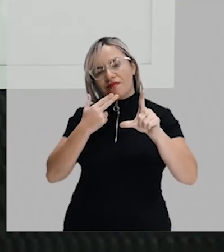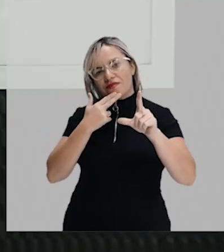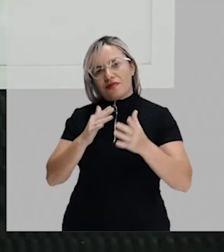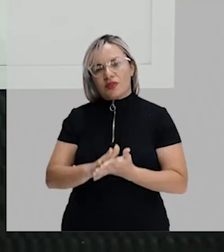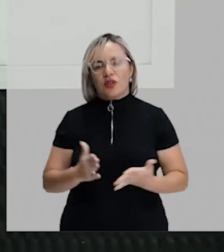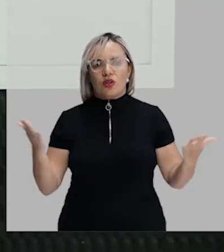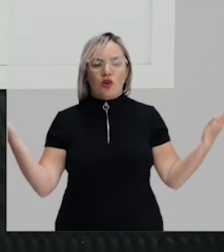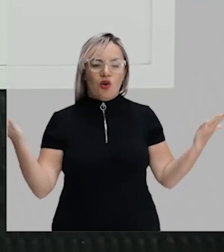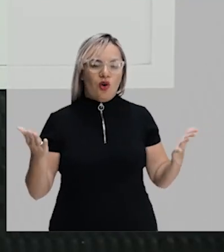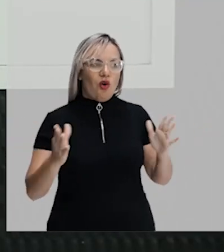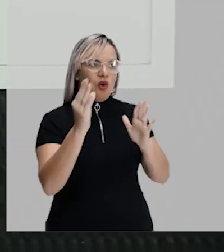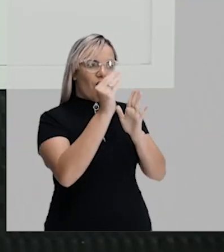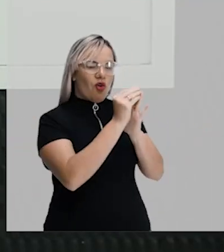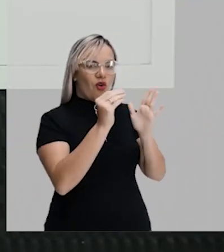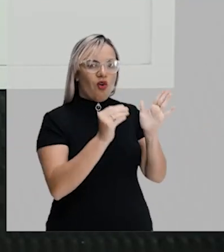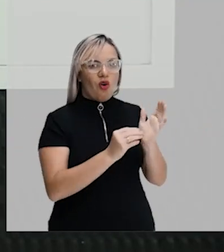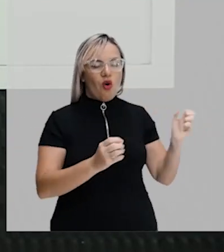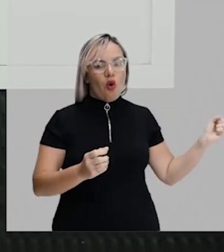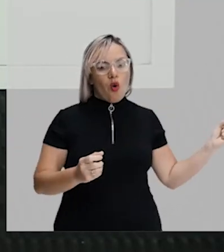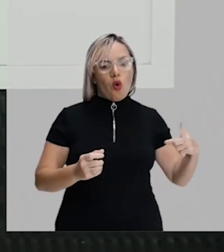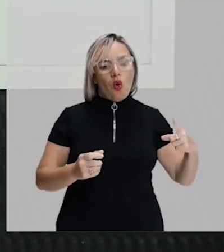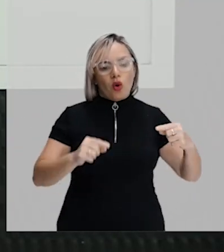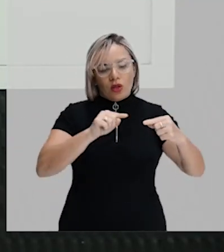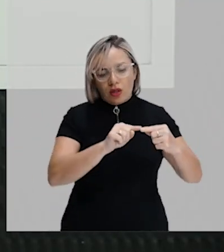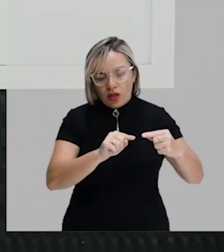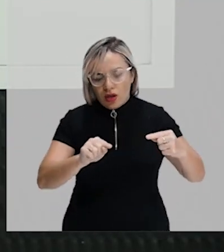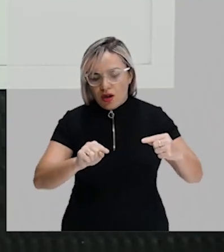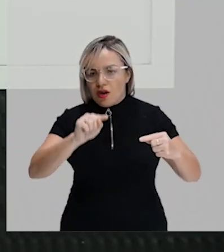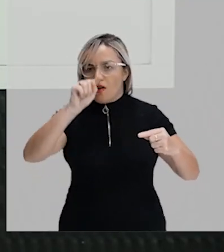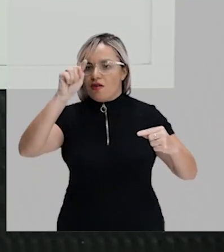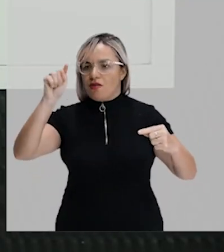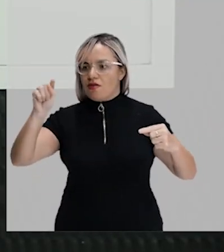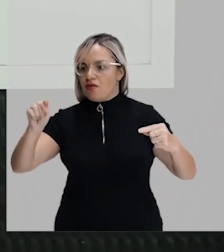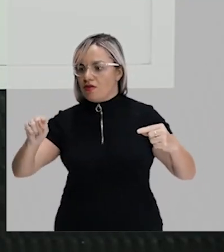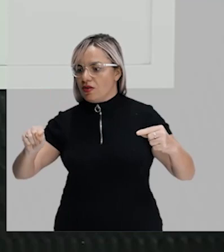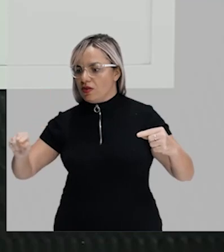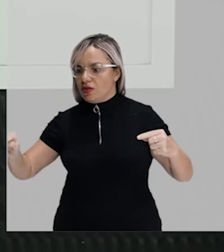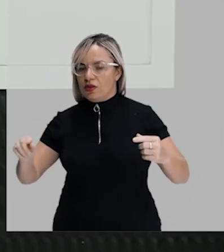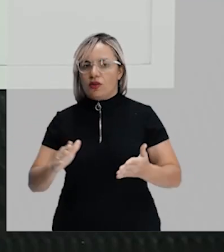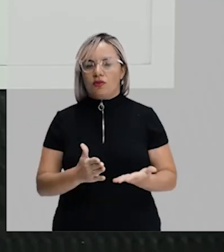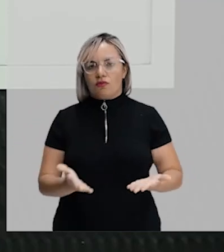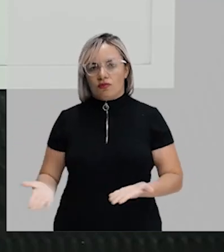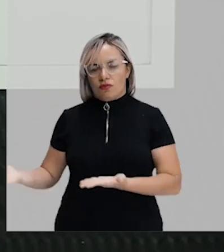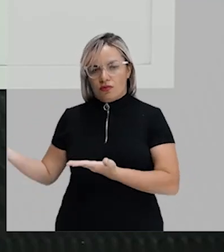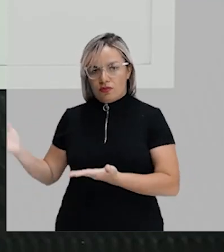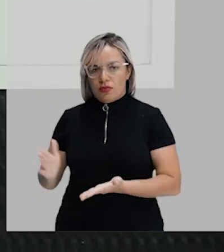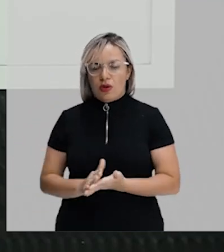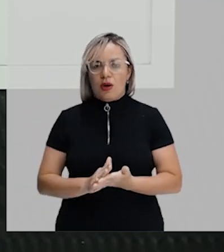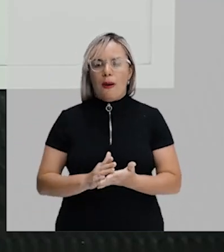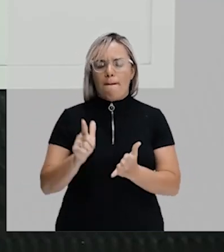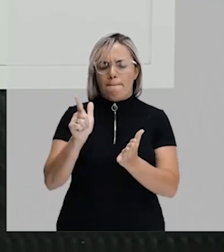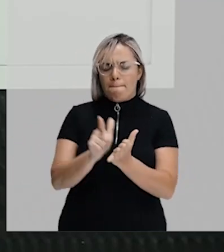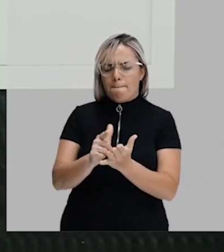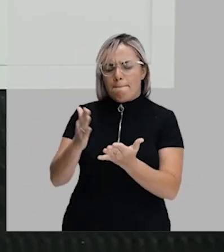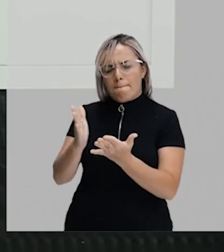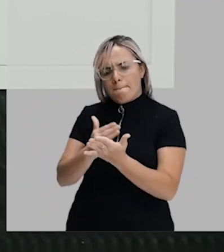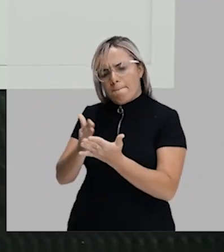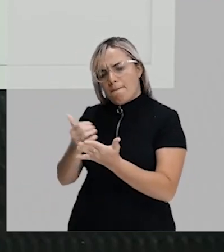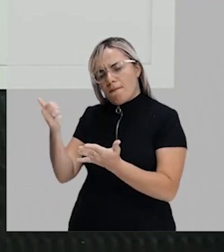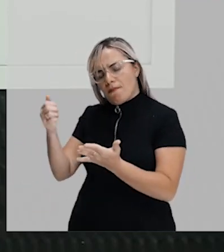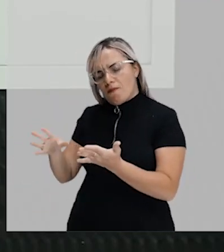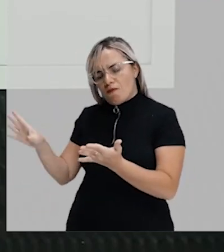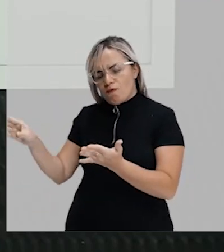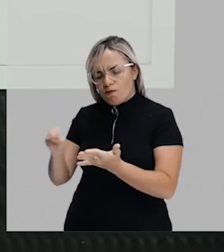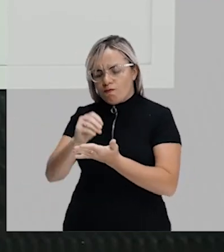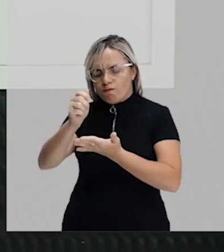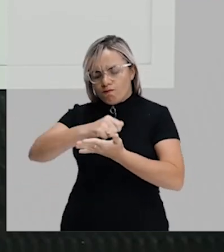A aula de hoje é sobre lançamento bidimensional, certo? Então, papel, caneta, faça suas anotações. Então já